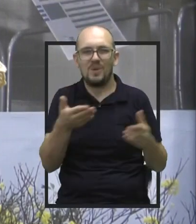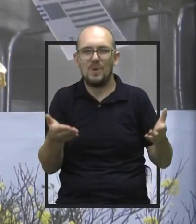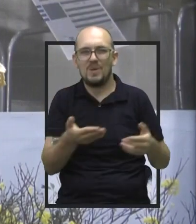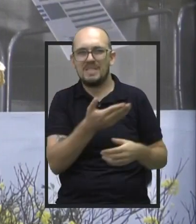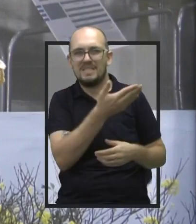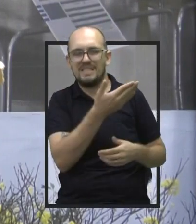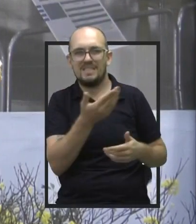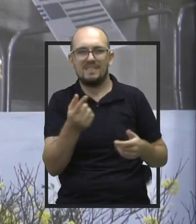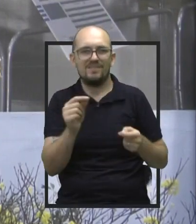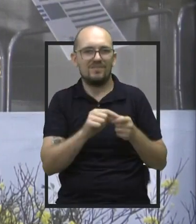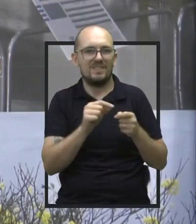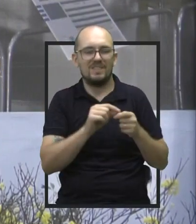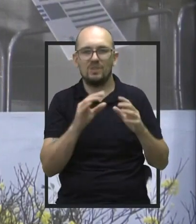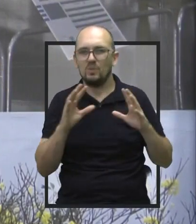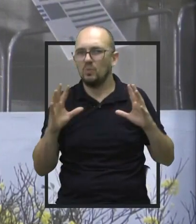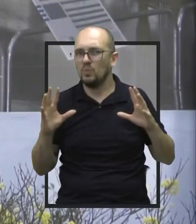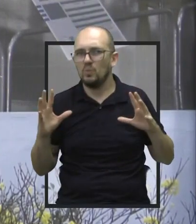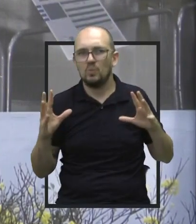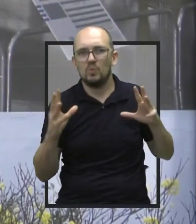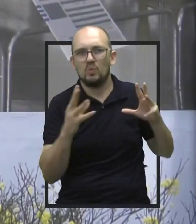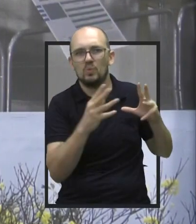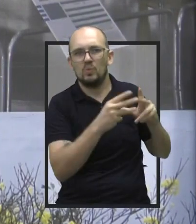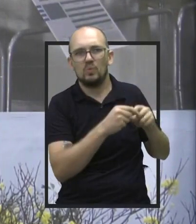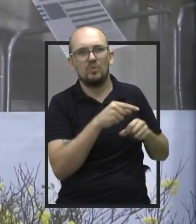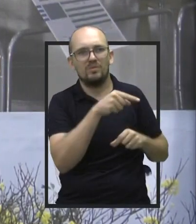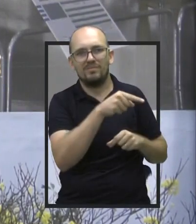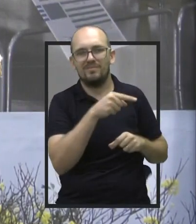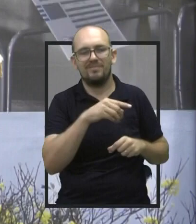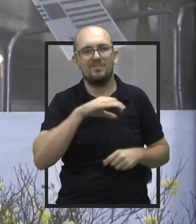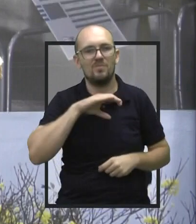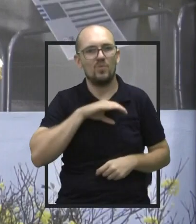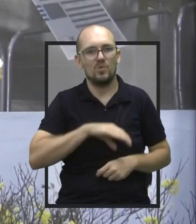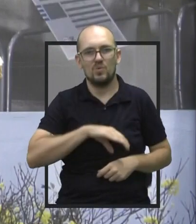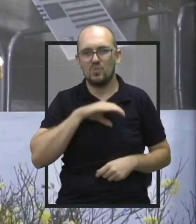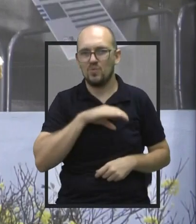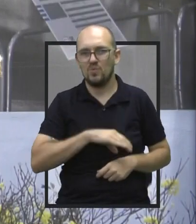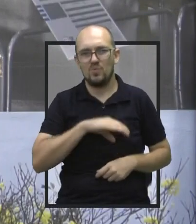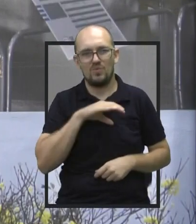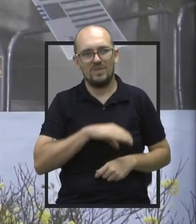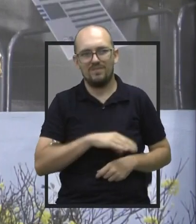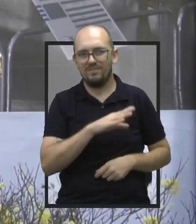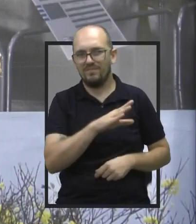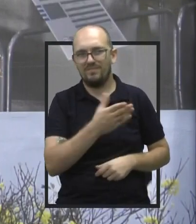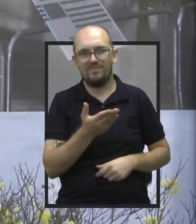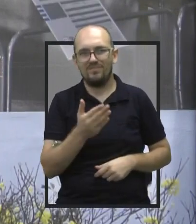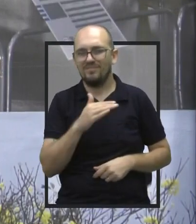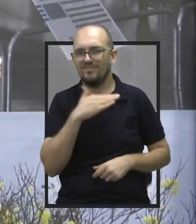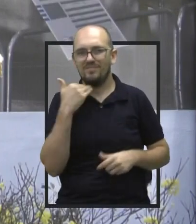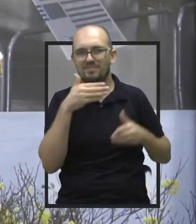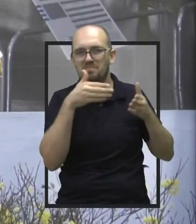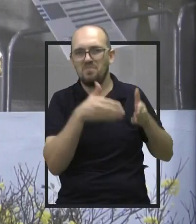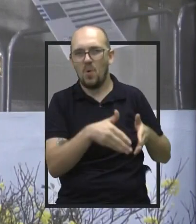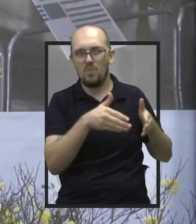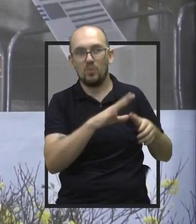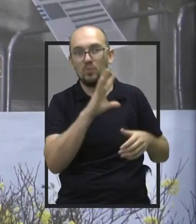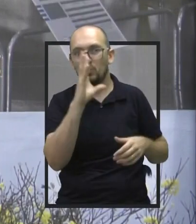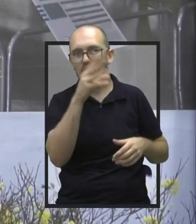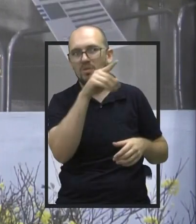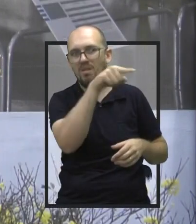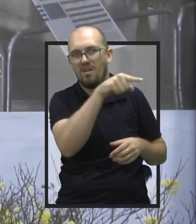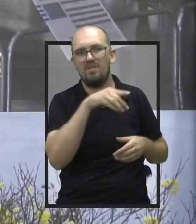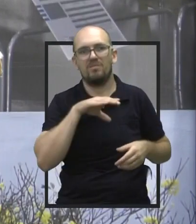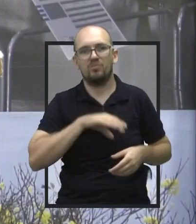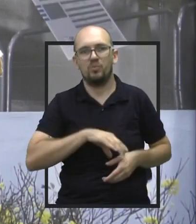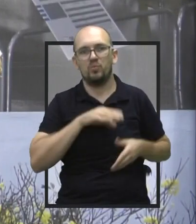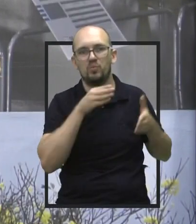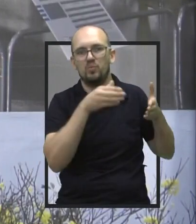está sendo feito tudo lá no cemitério do distrito de Potunduva. Sim. Né? os enterros são todos lá, e a gente precisa